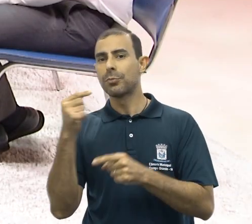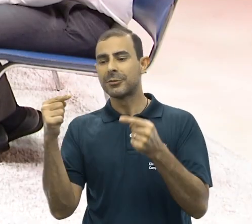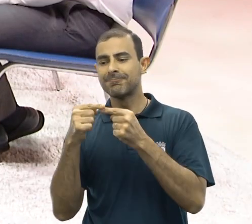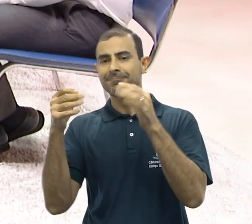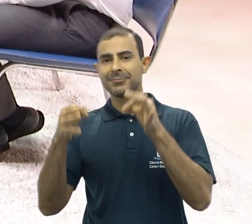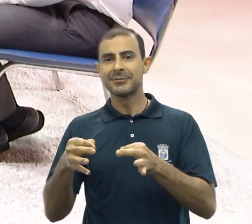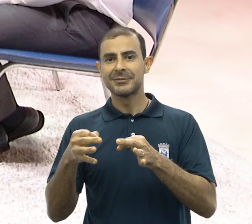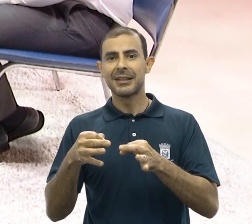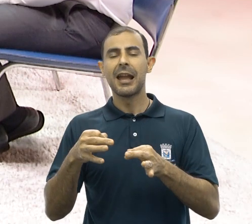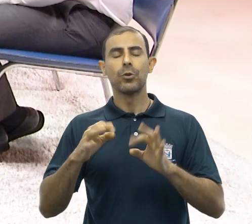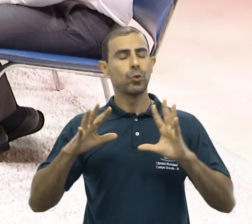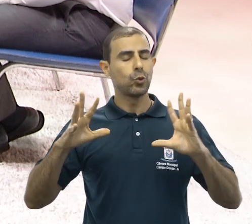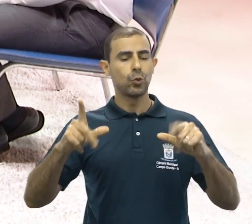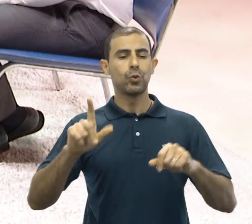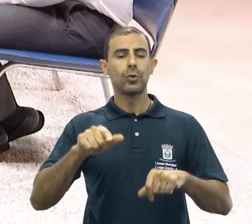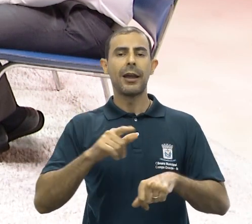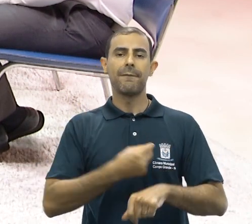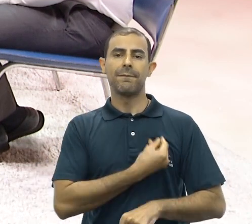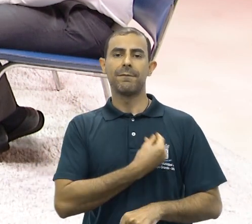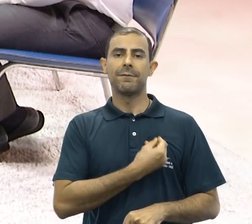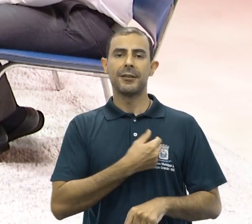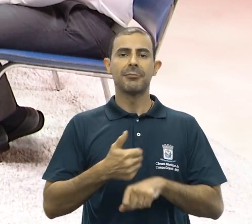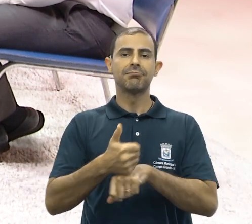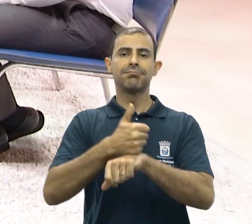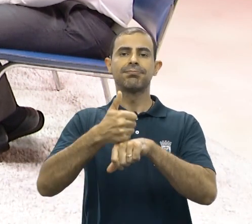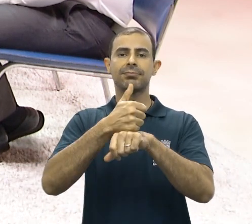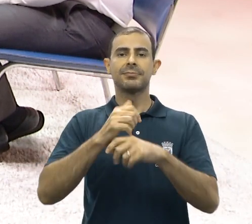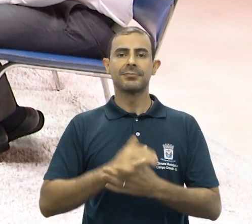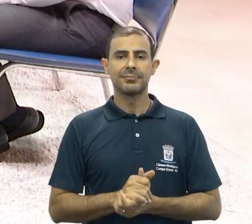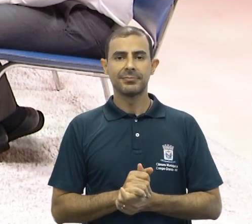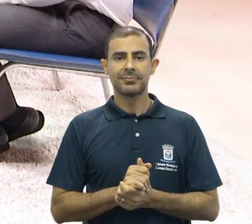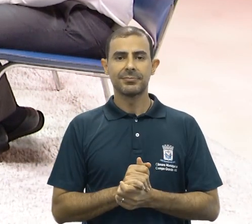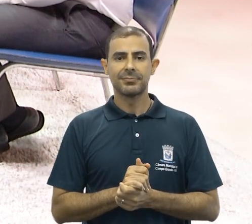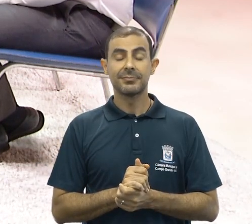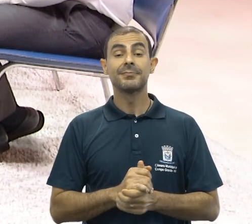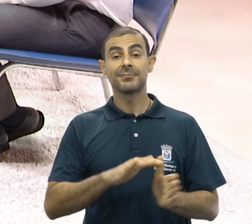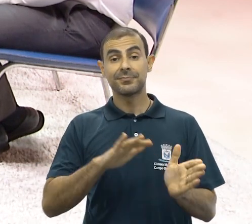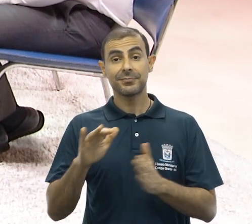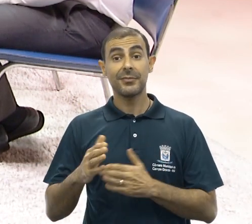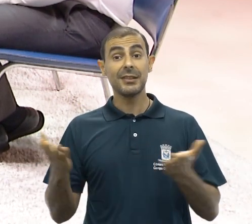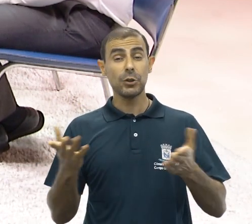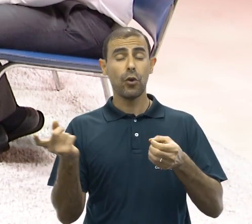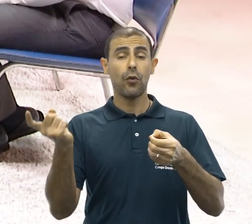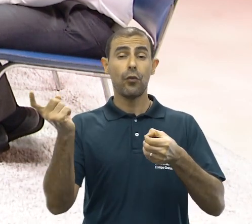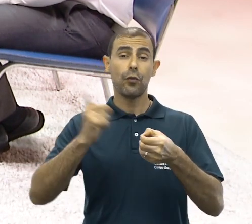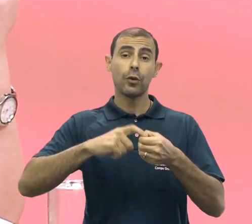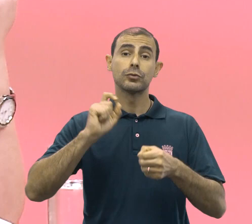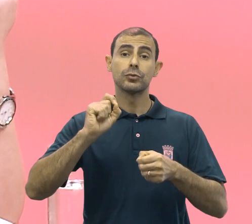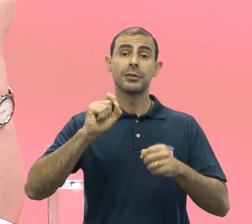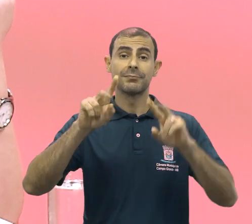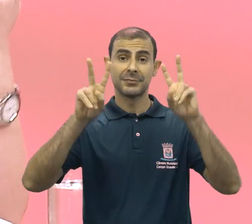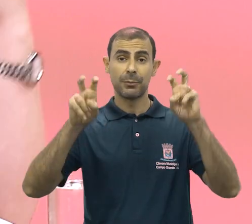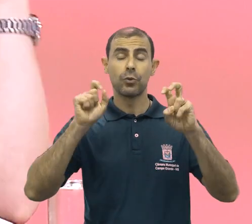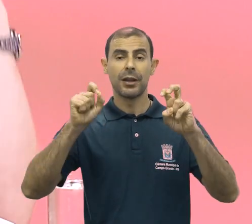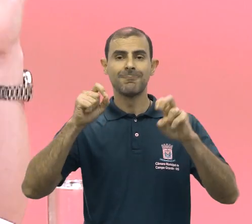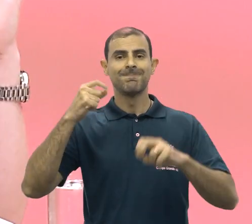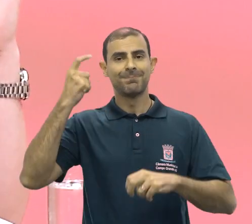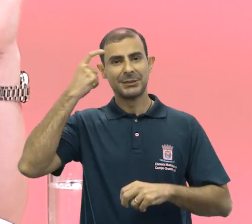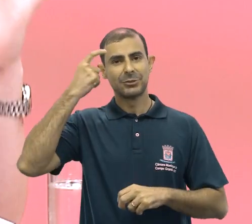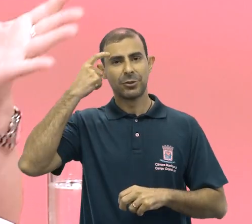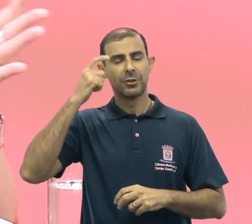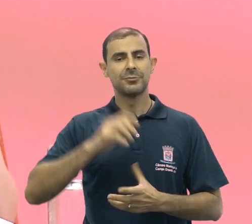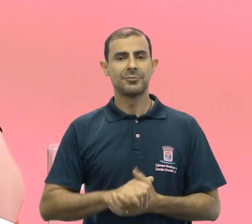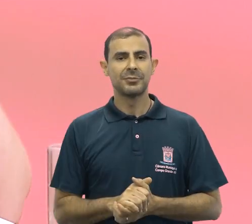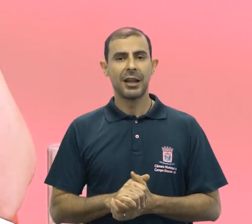esses dois são aliados para uma vida, né, de qualidade, né? E agora a gente falando um pouquinho, voltando um pouquinho nessa questão do